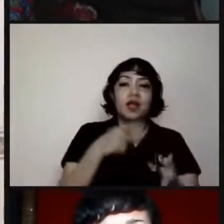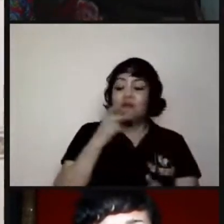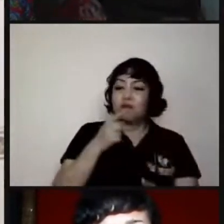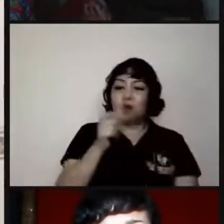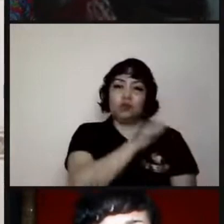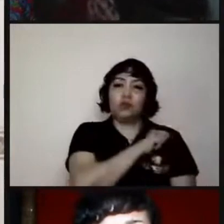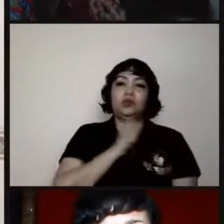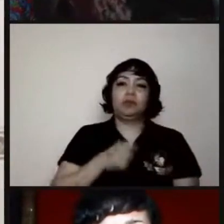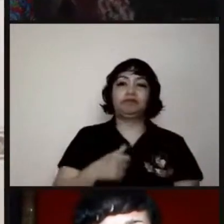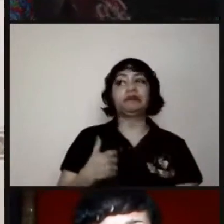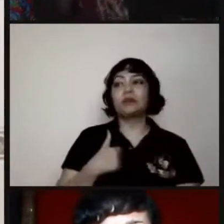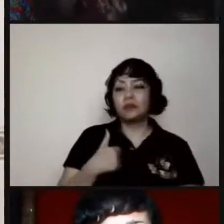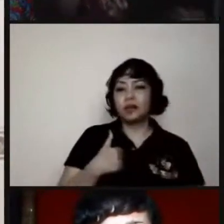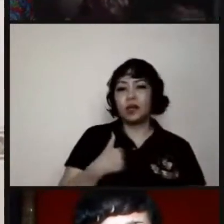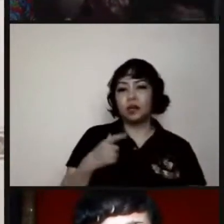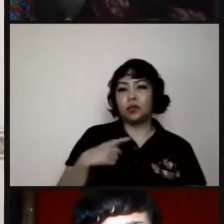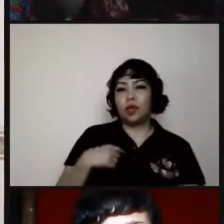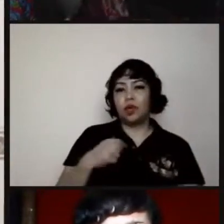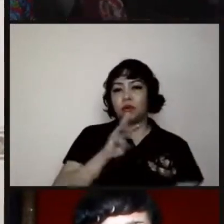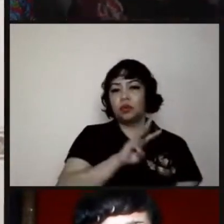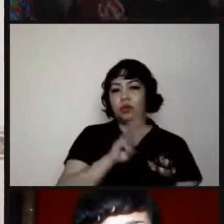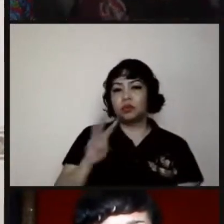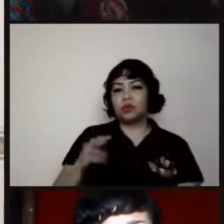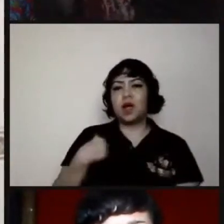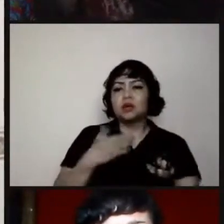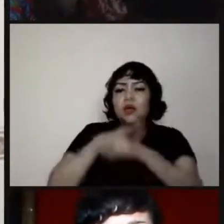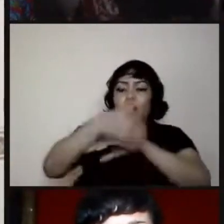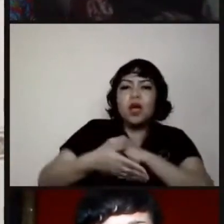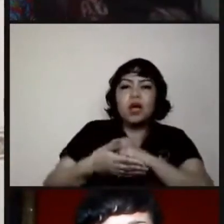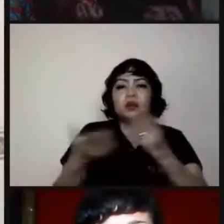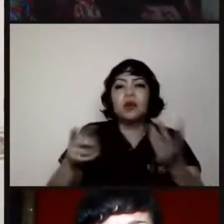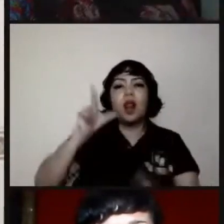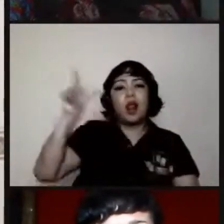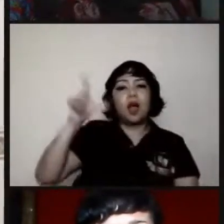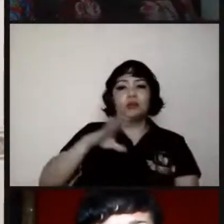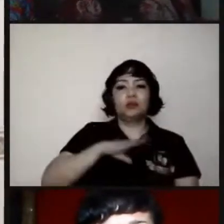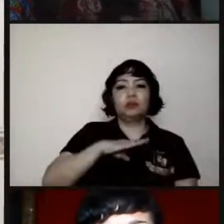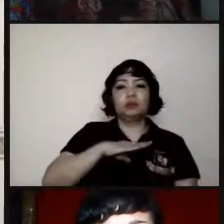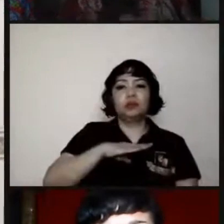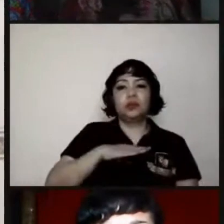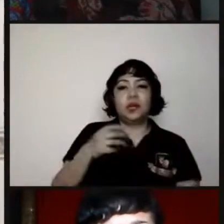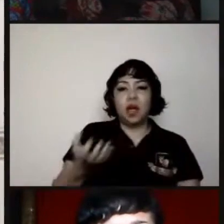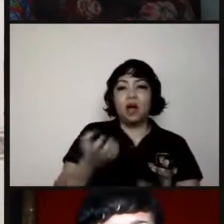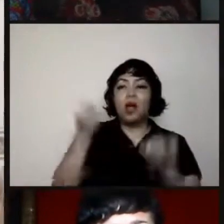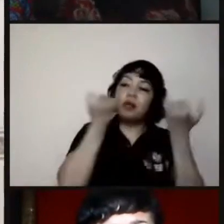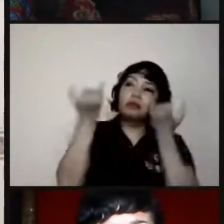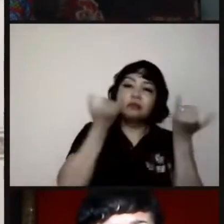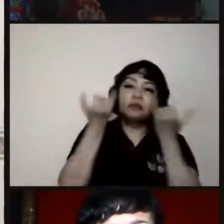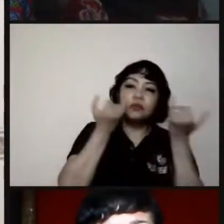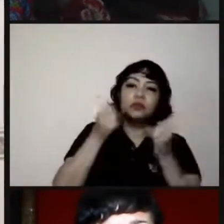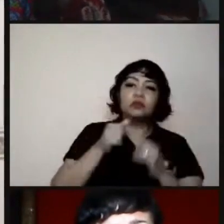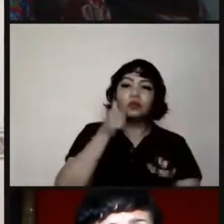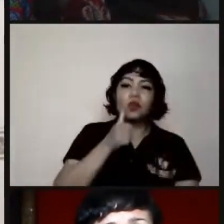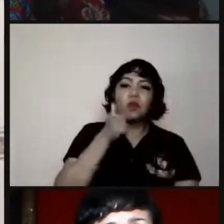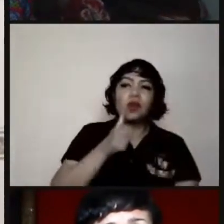eu tenho um site, eu acho, né, de Portugal. Então, eu quero a informação de uma mulher